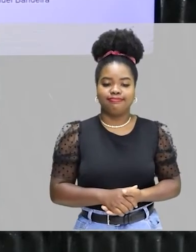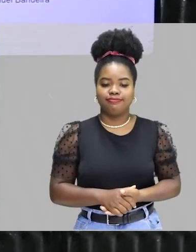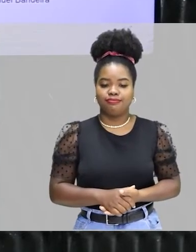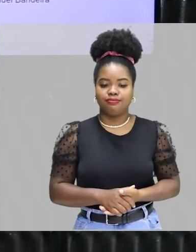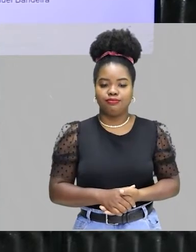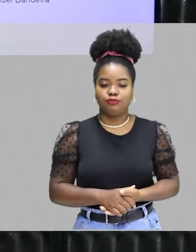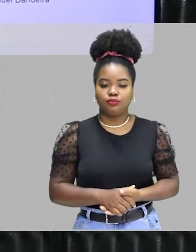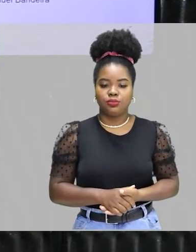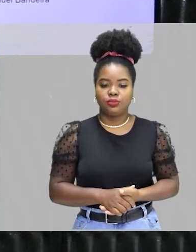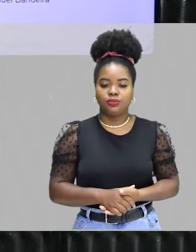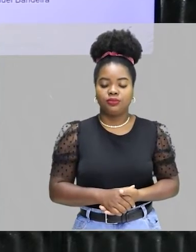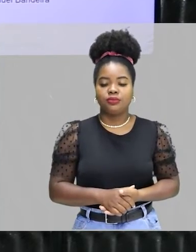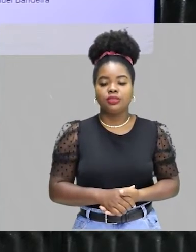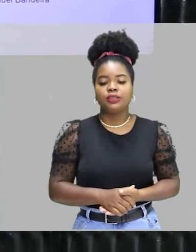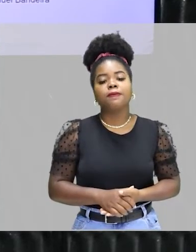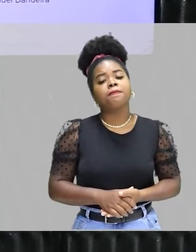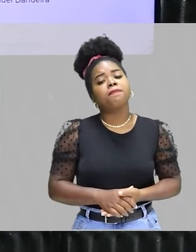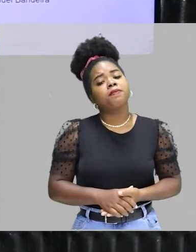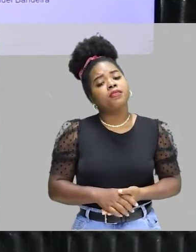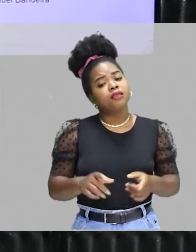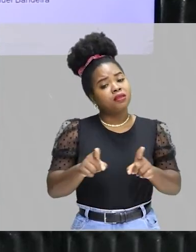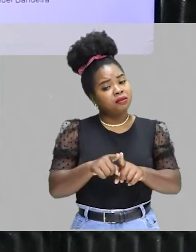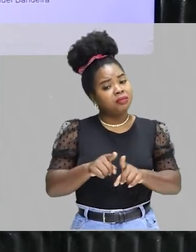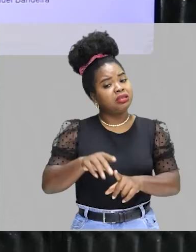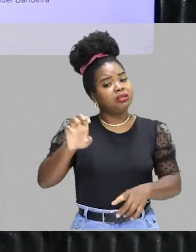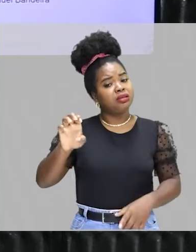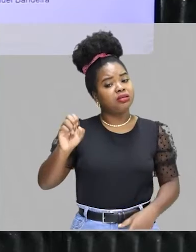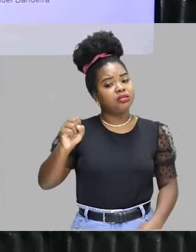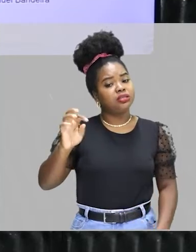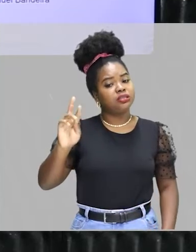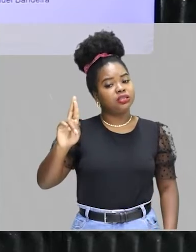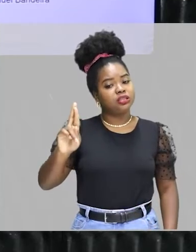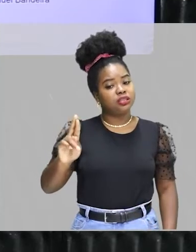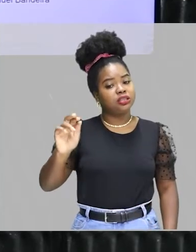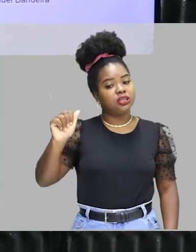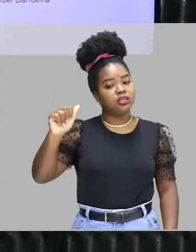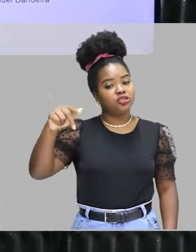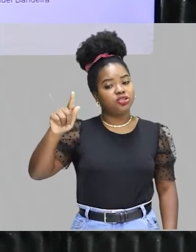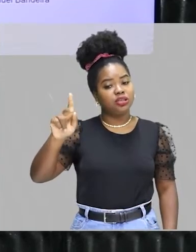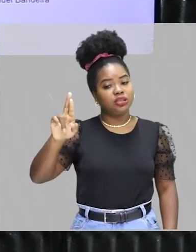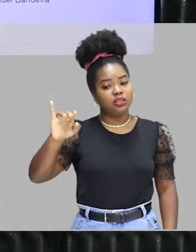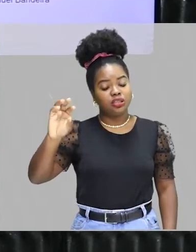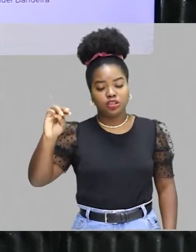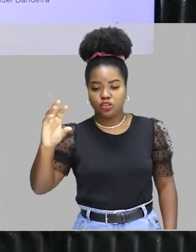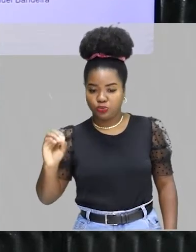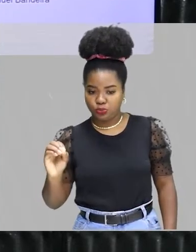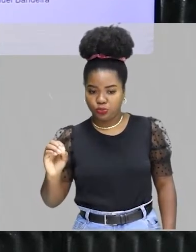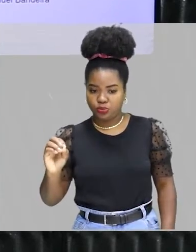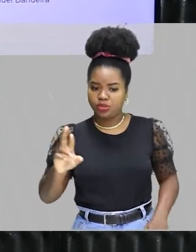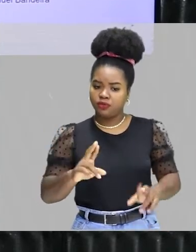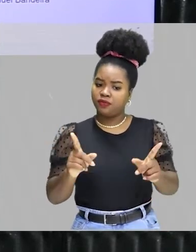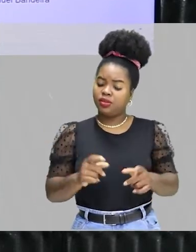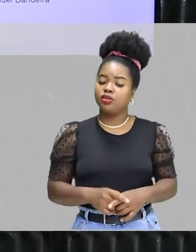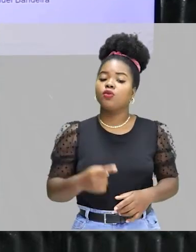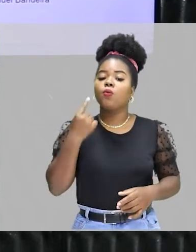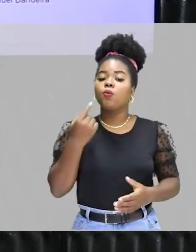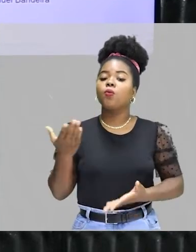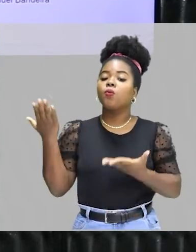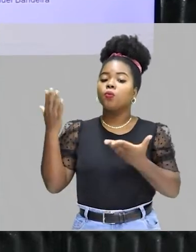dia. Bom, gente, eu também tenho os estrangeirismos, né? Os estrangeirismos que são diferentes dos neologismos. Olha o que tem